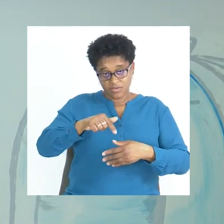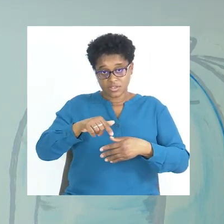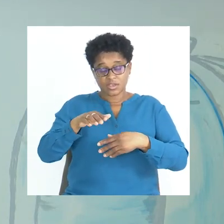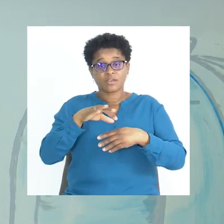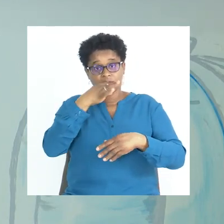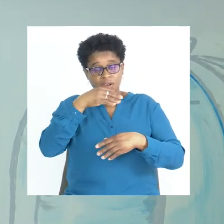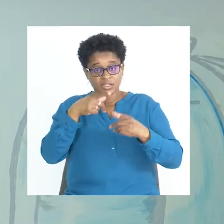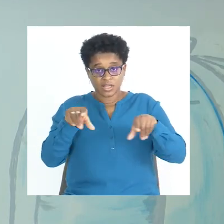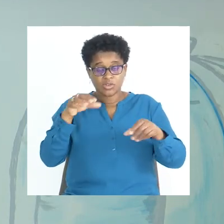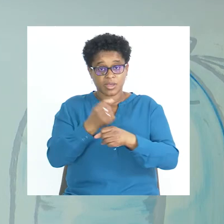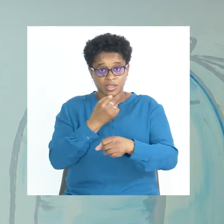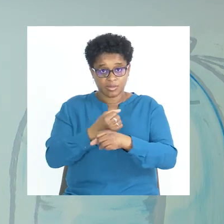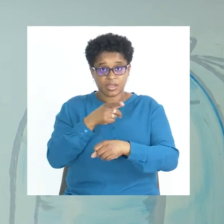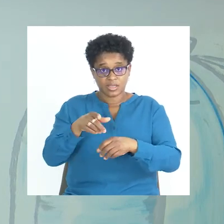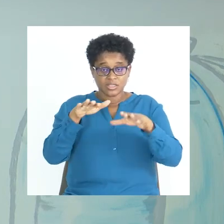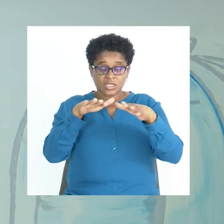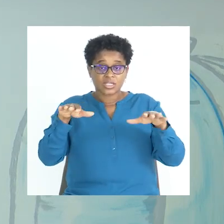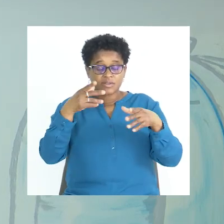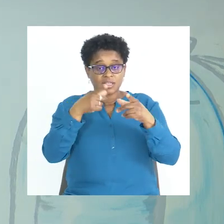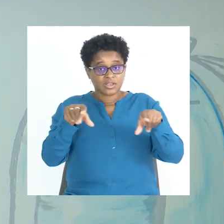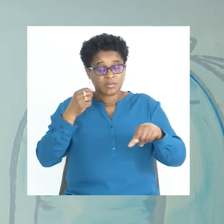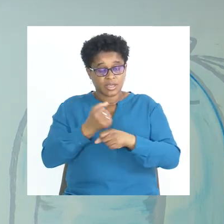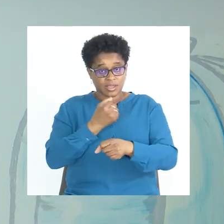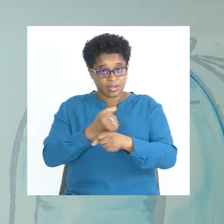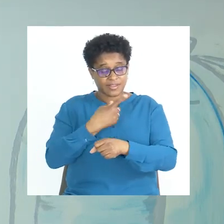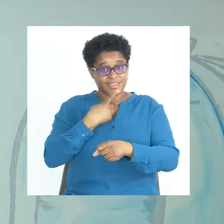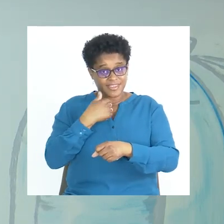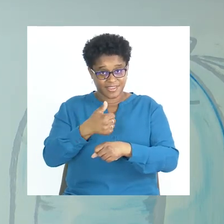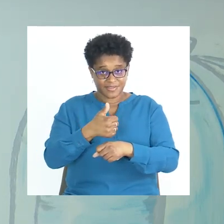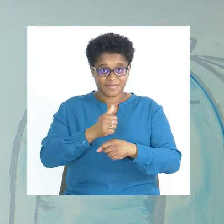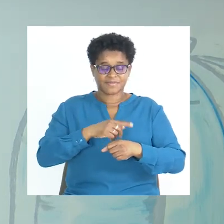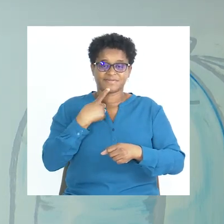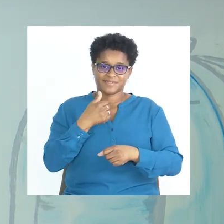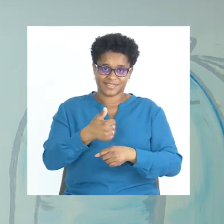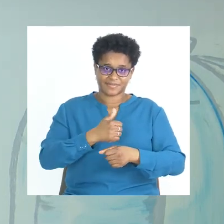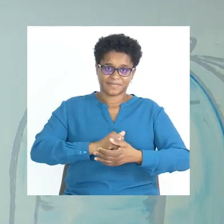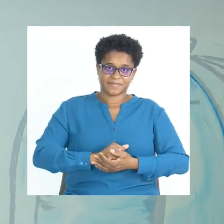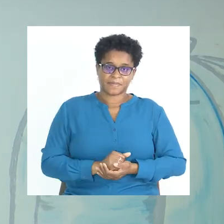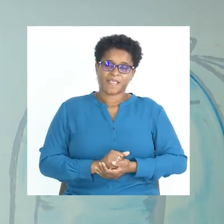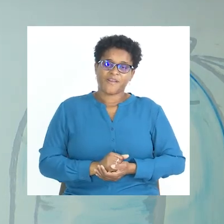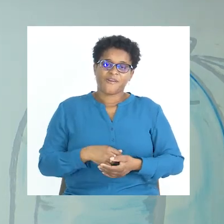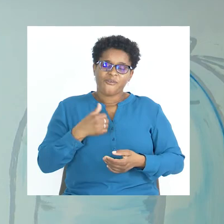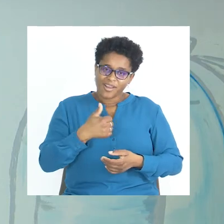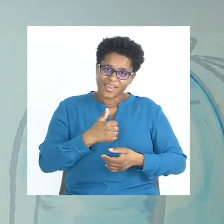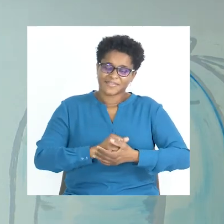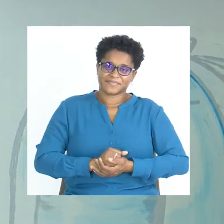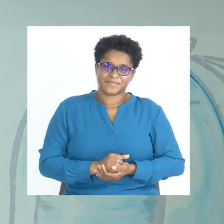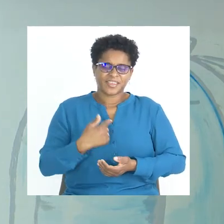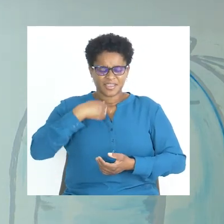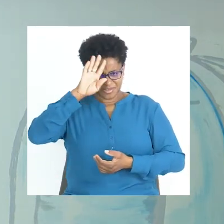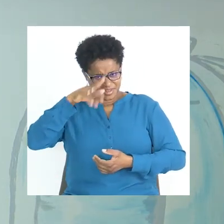deves utilizar essas línguas para trabalhar, ou esses níveis de língua para trabalhar. Combinado? Tá certo.